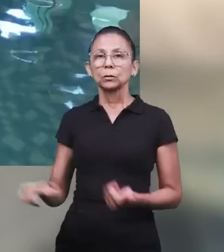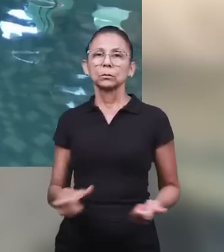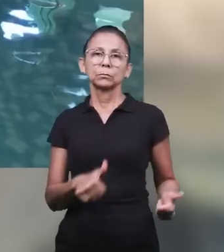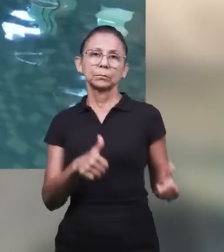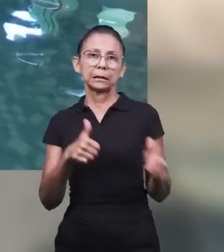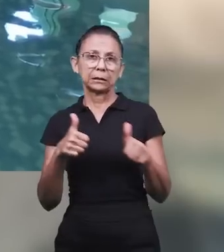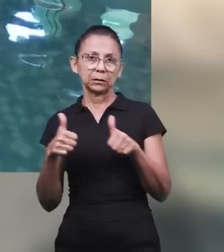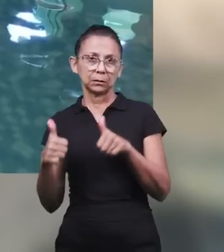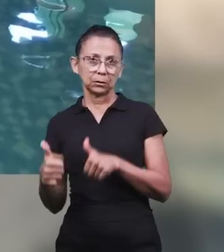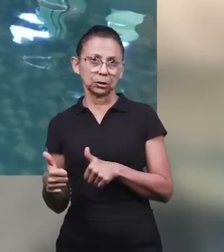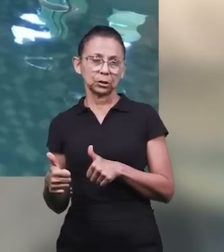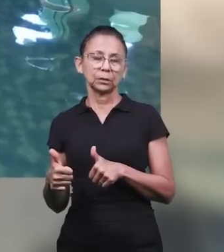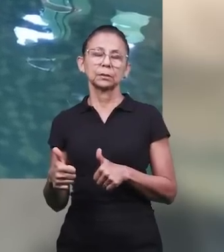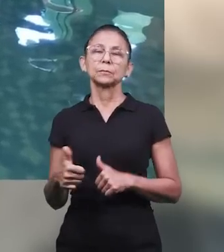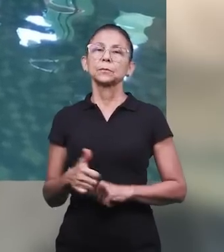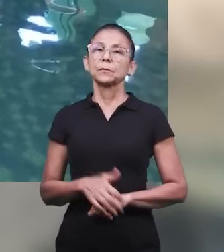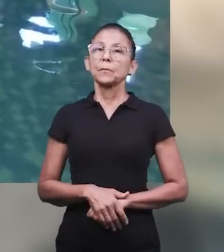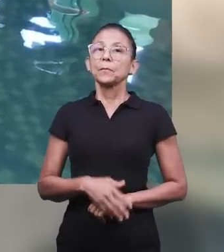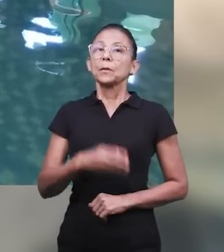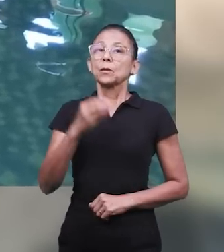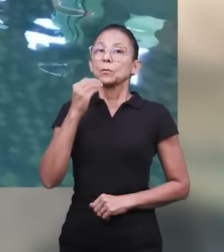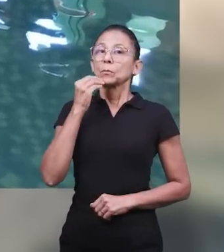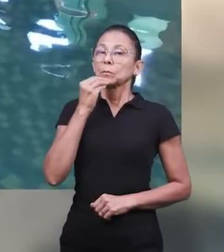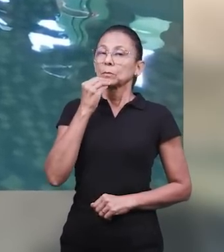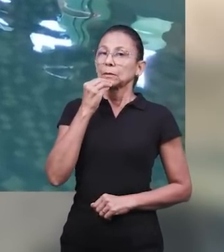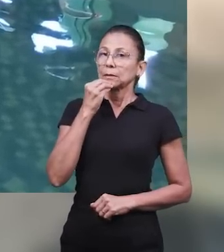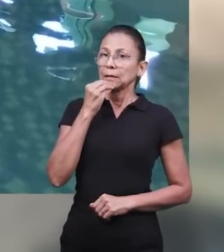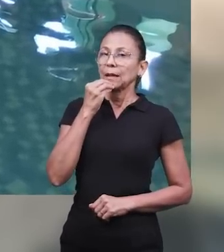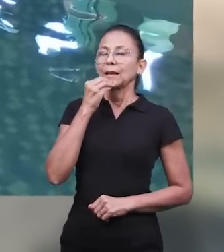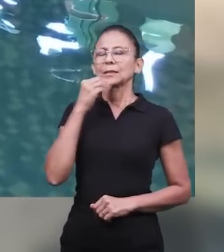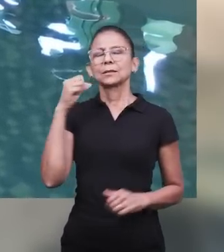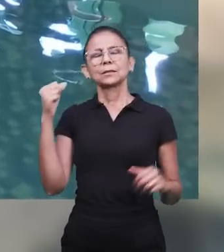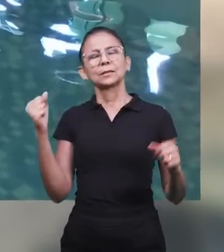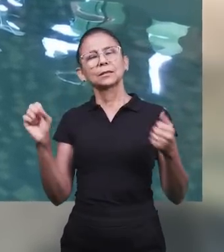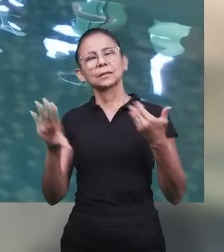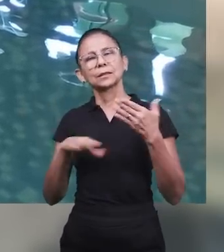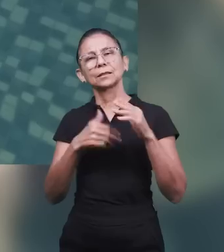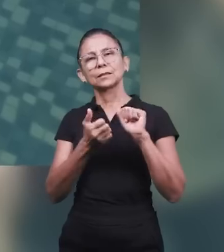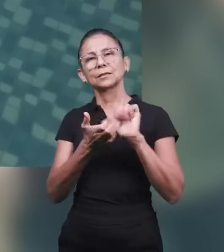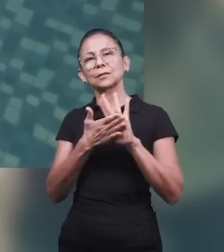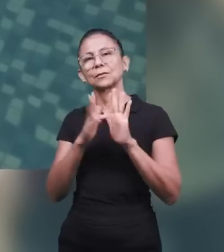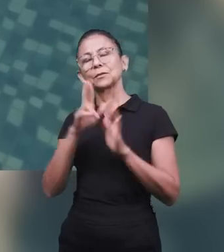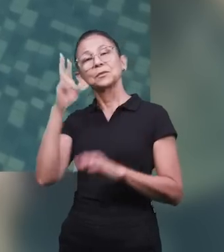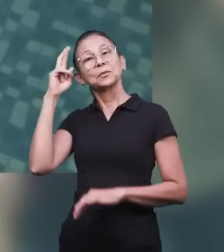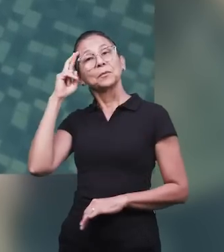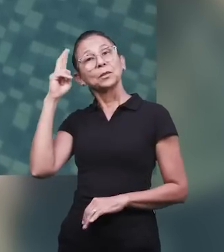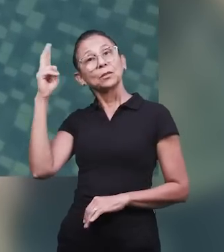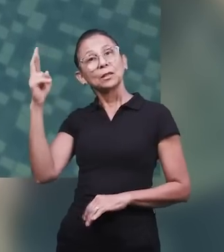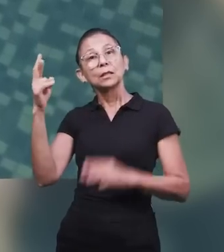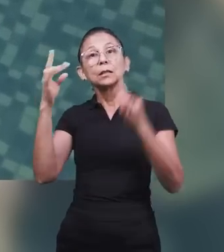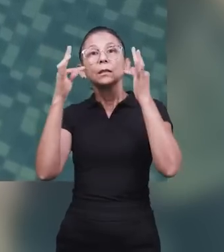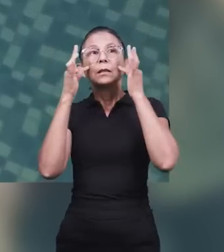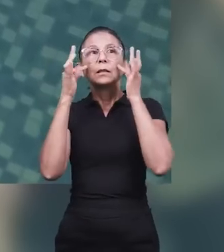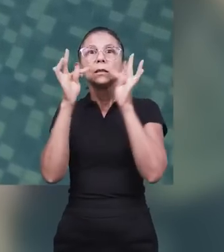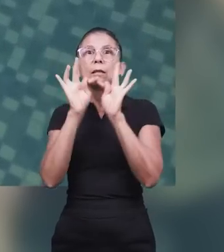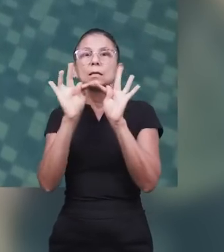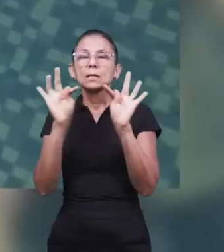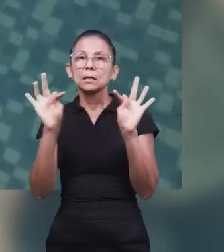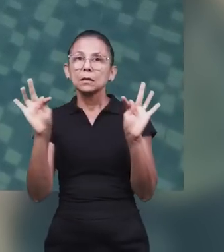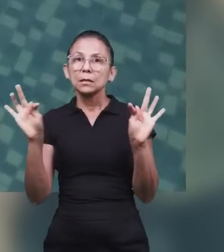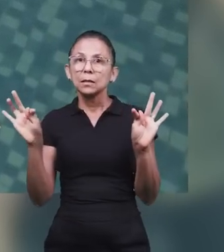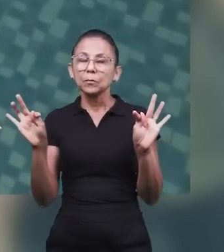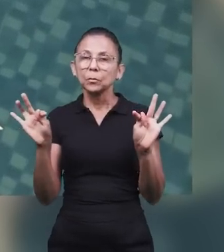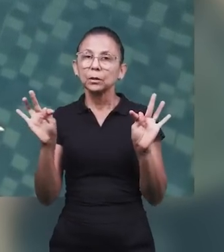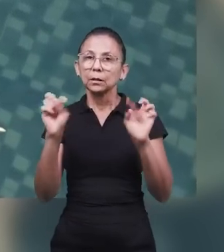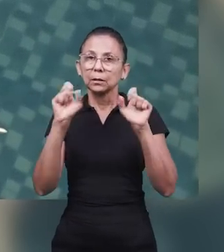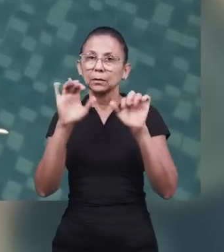as águas e tiveram ali também a oportunidade de louvar, de glorificar o nome do Senhor e de testemunhar aquilo que Deus